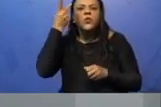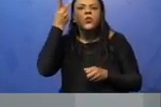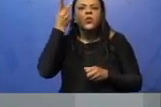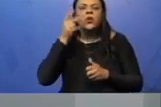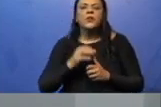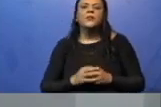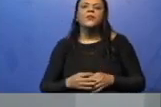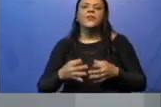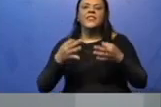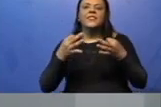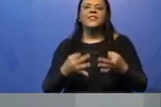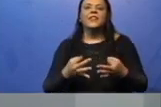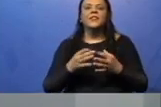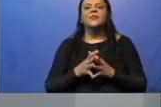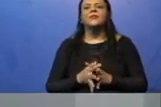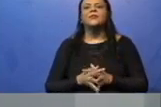Certo?